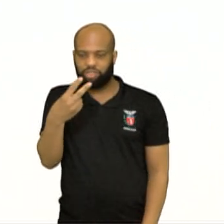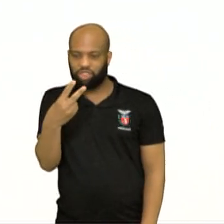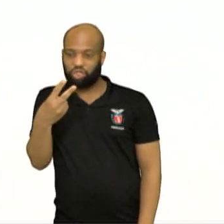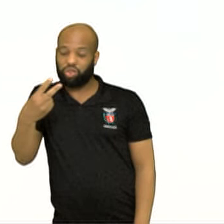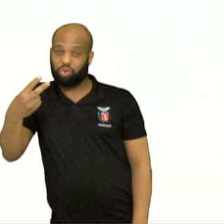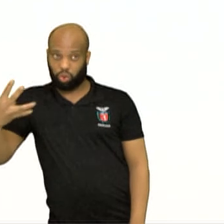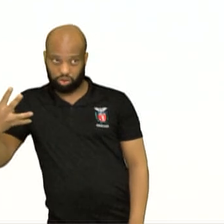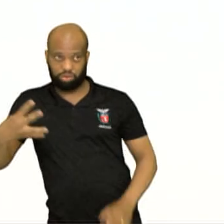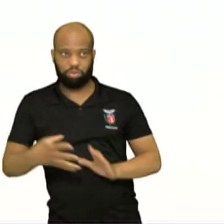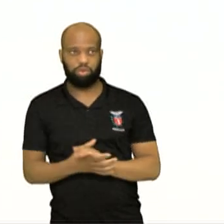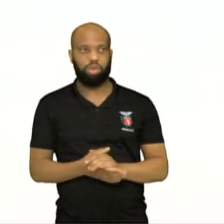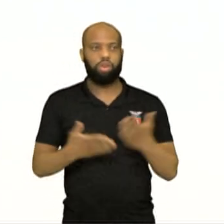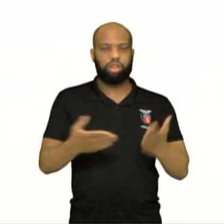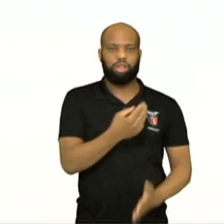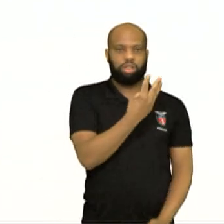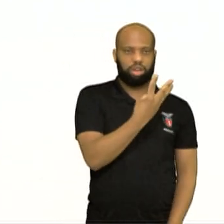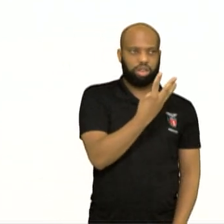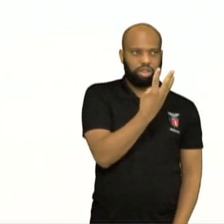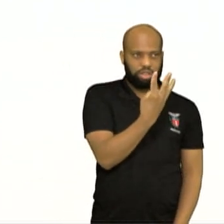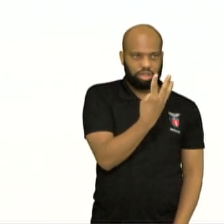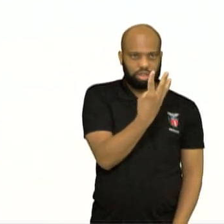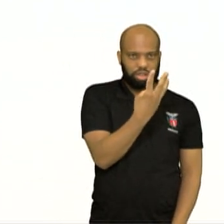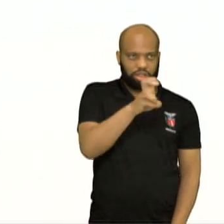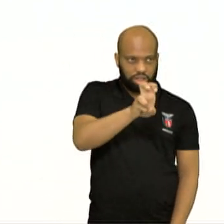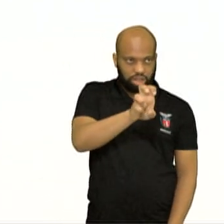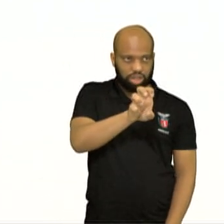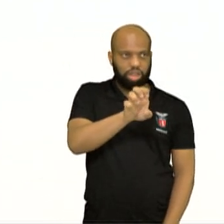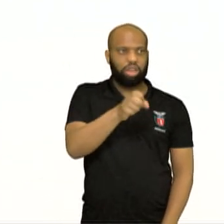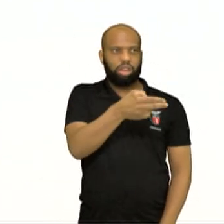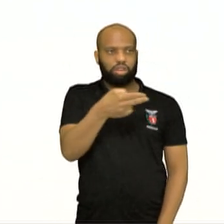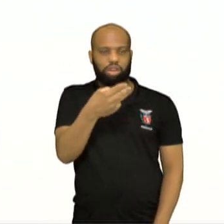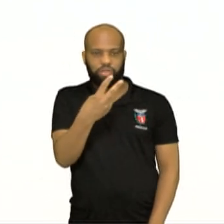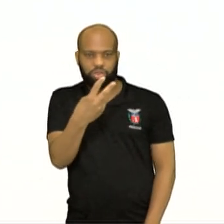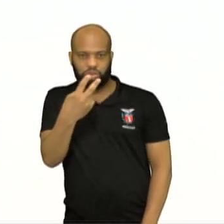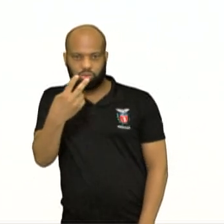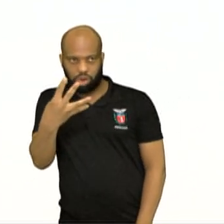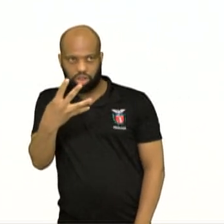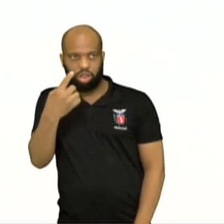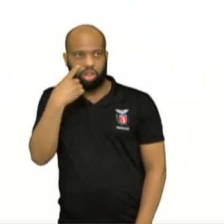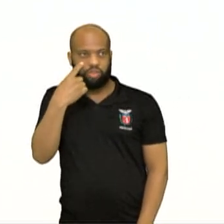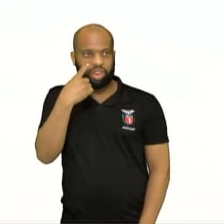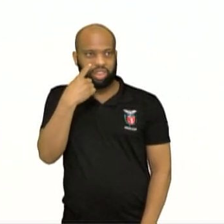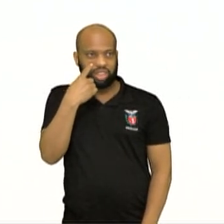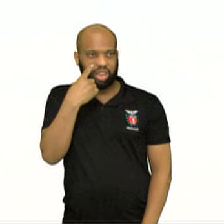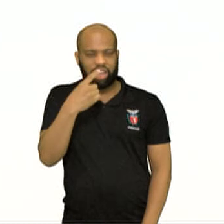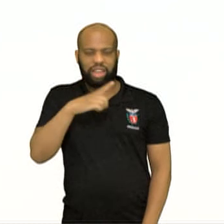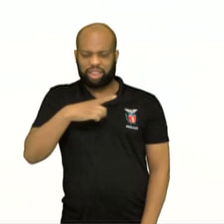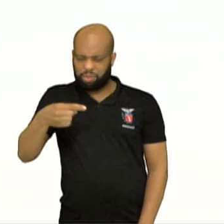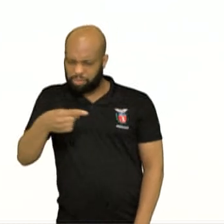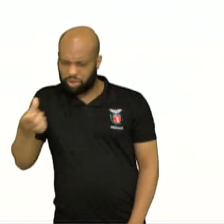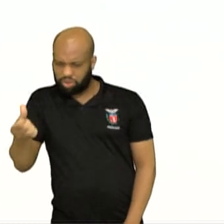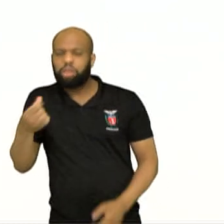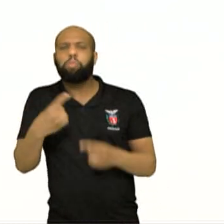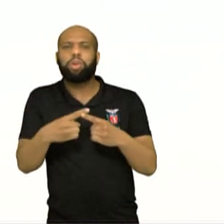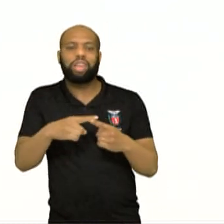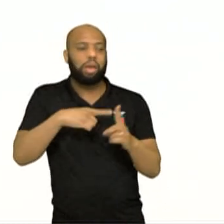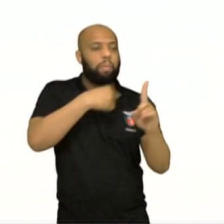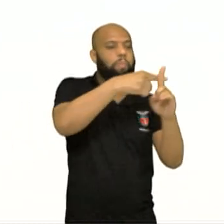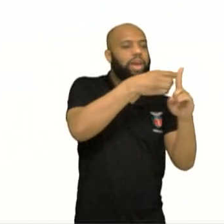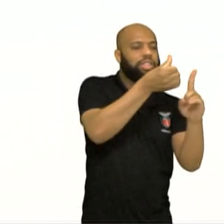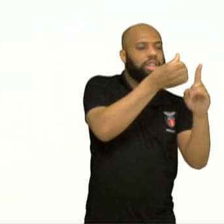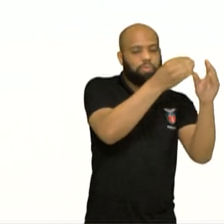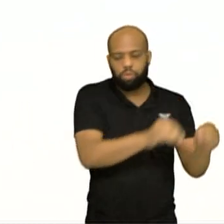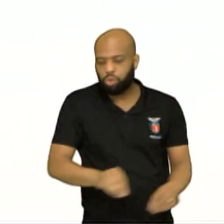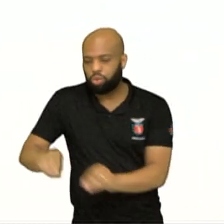3E, igual a 24, o 6 apareceu negativo do outro lado por causa do princípio aditivo, lembra-se?